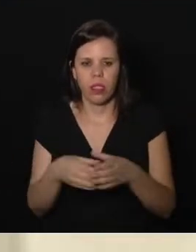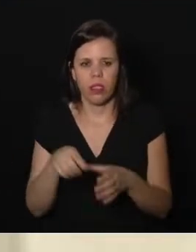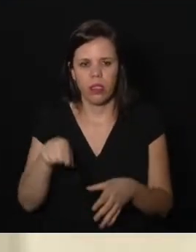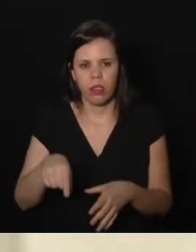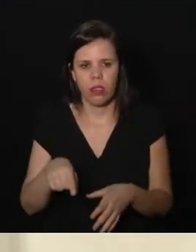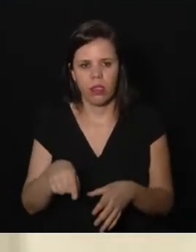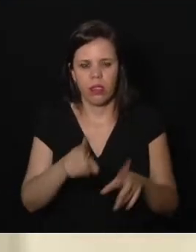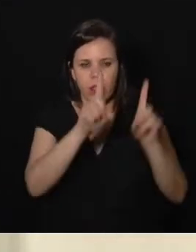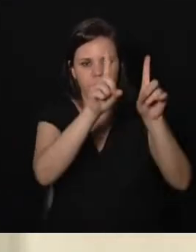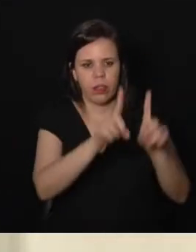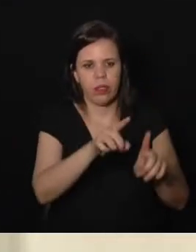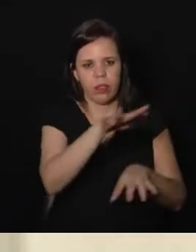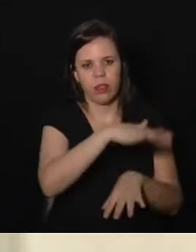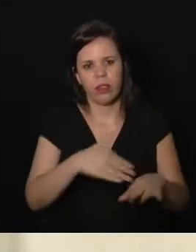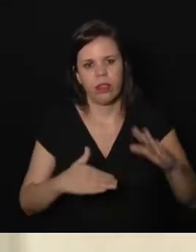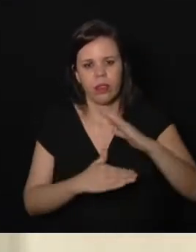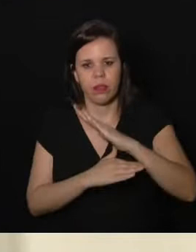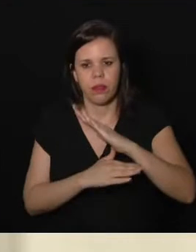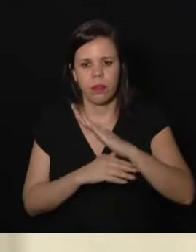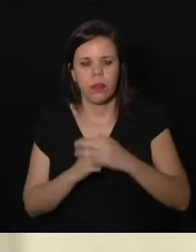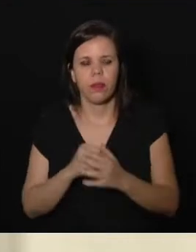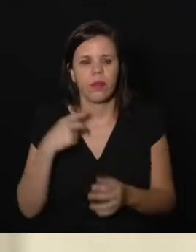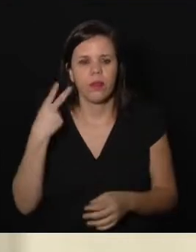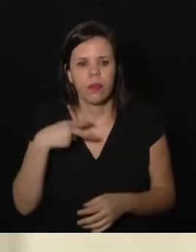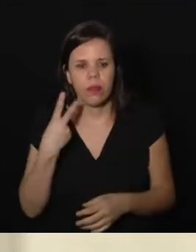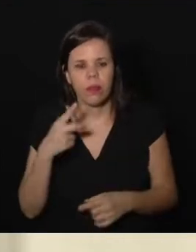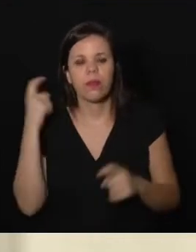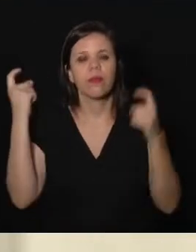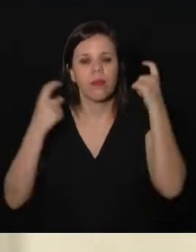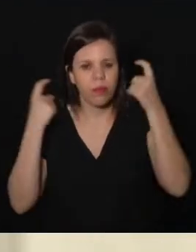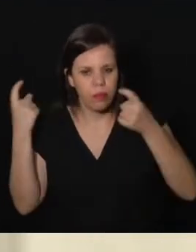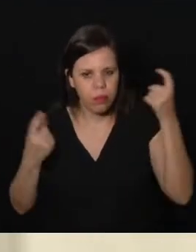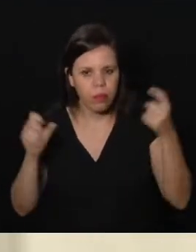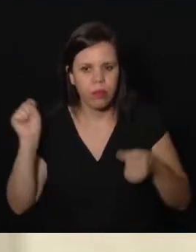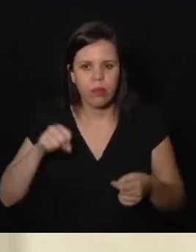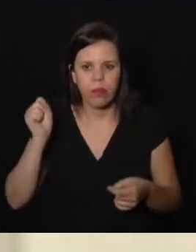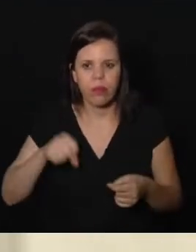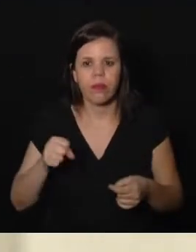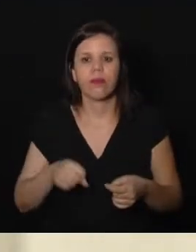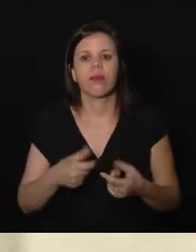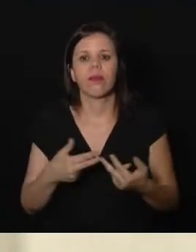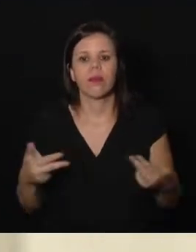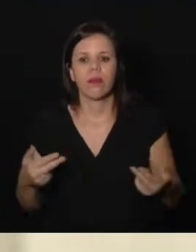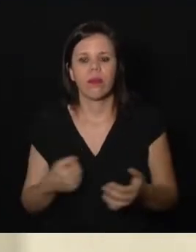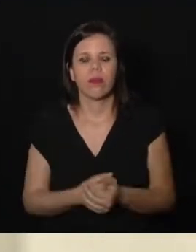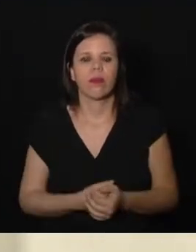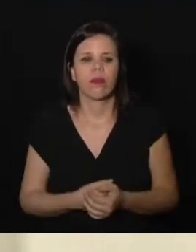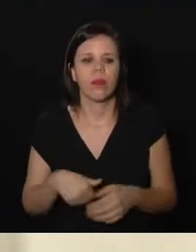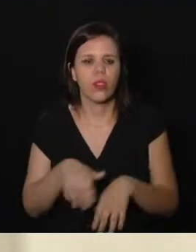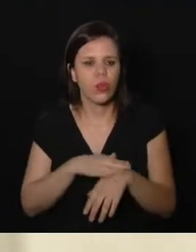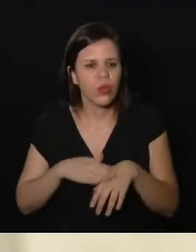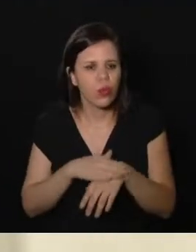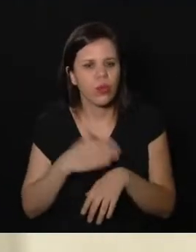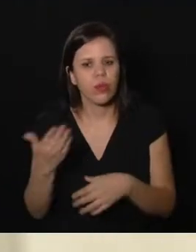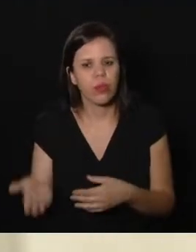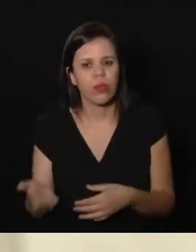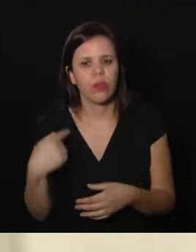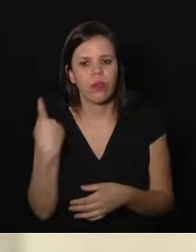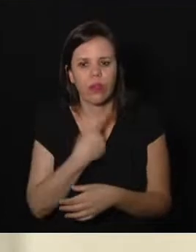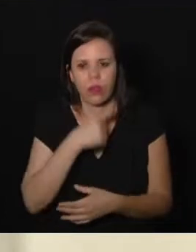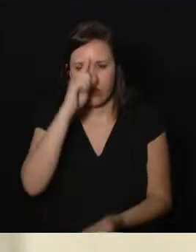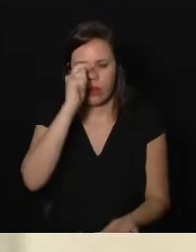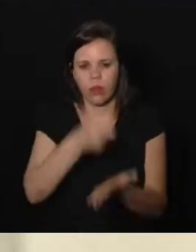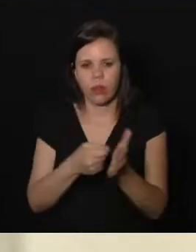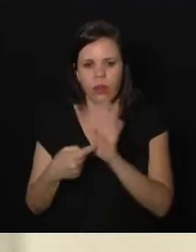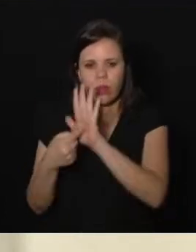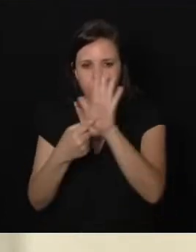das Pessoas com Deficiência da Câmara, que é um vereador que se preocupa com essas causas, né? Conversando com ele, nós decidimos apresentar